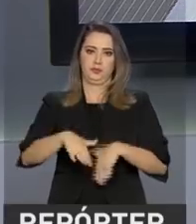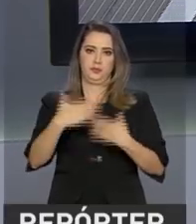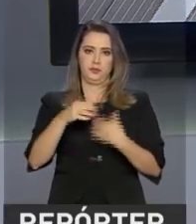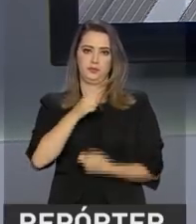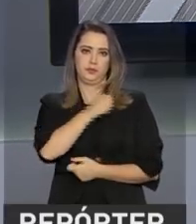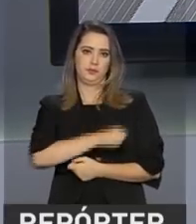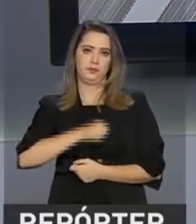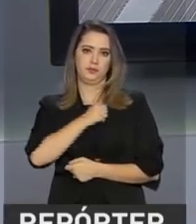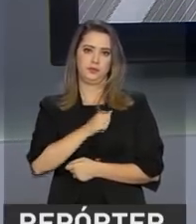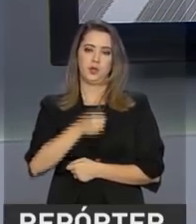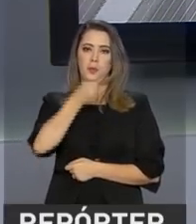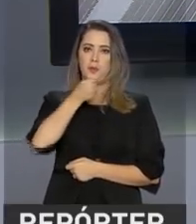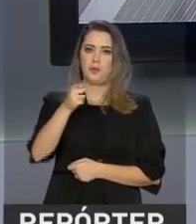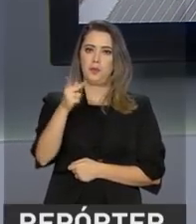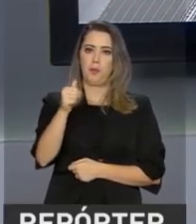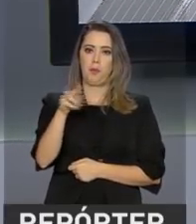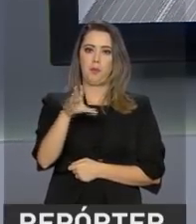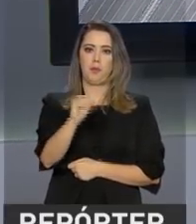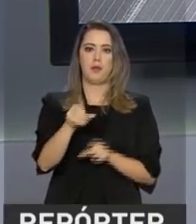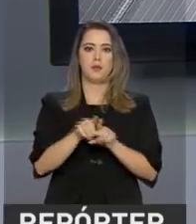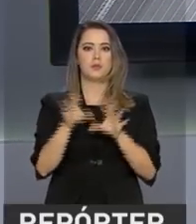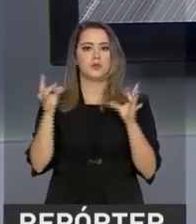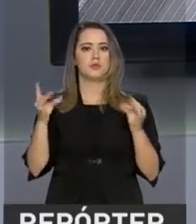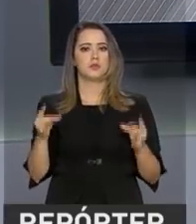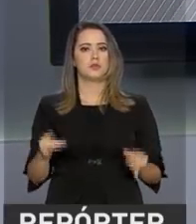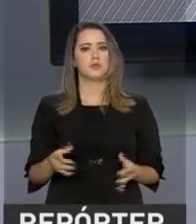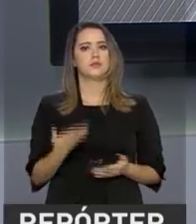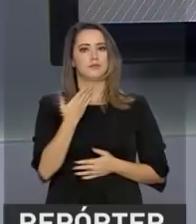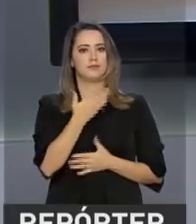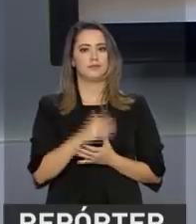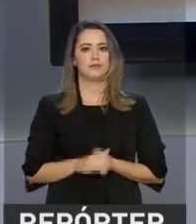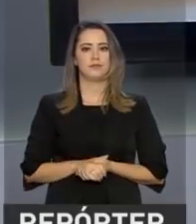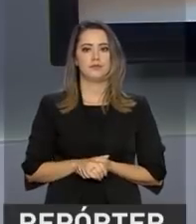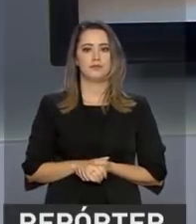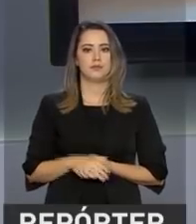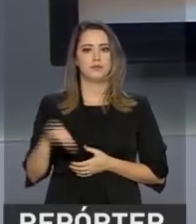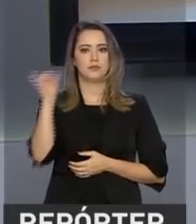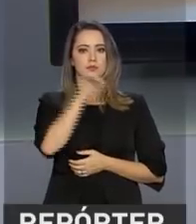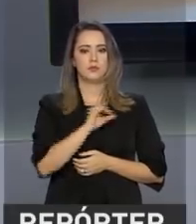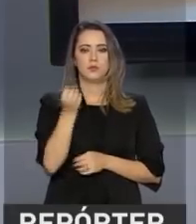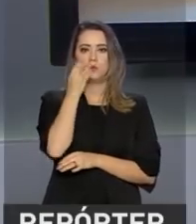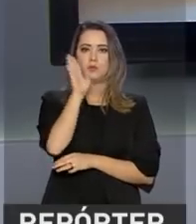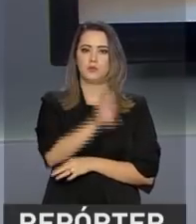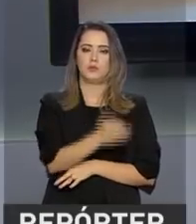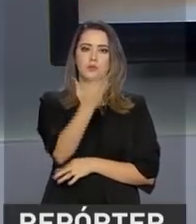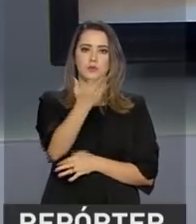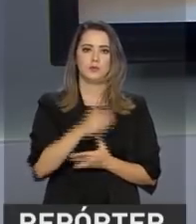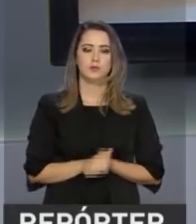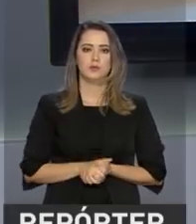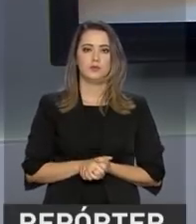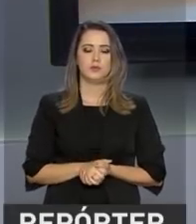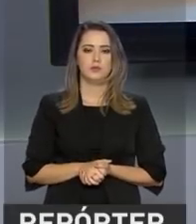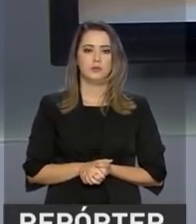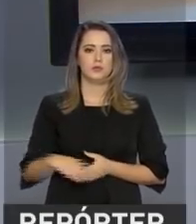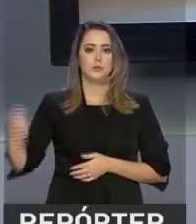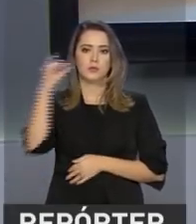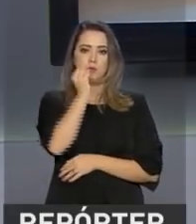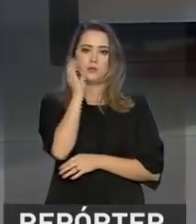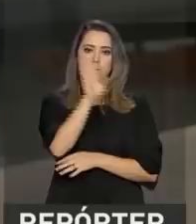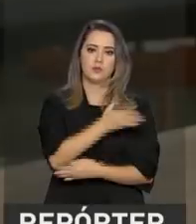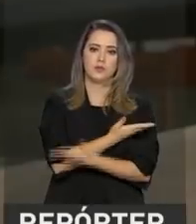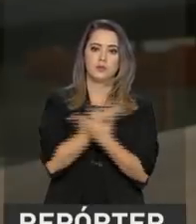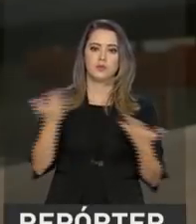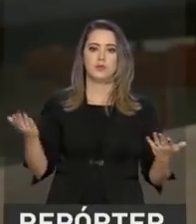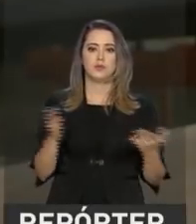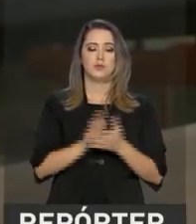são em agosto e o repórter Pablo Mundim tem os detalhes sobre esse assunto. Olá, Pablo, boa tarde para você. Boa tarde, Thaísa. Boa